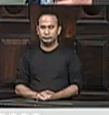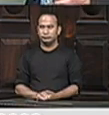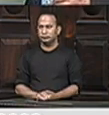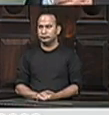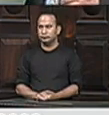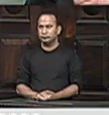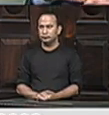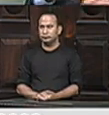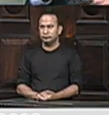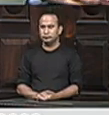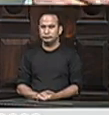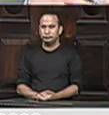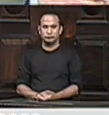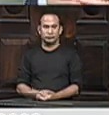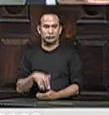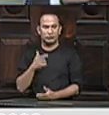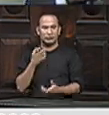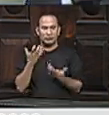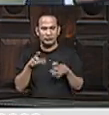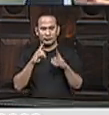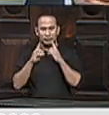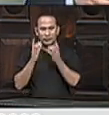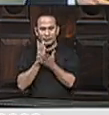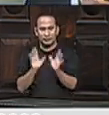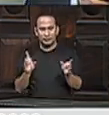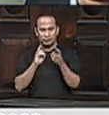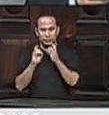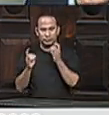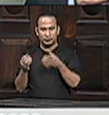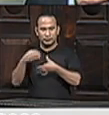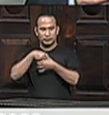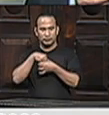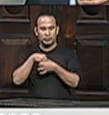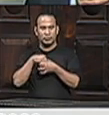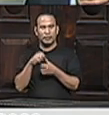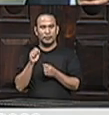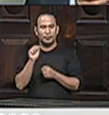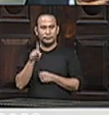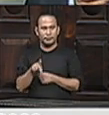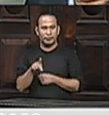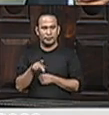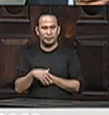ao projeto positivo da deputada Marta Rocha, instituindo o